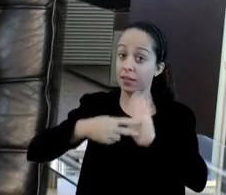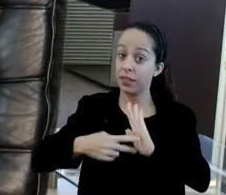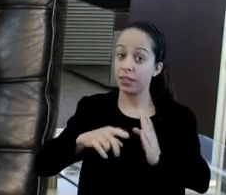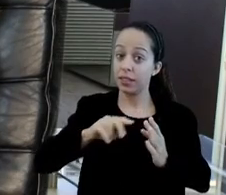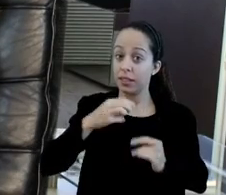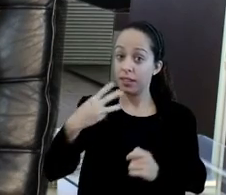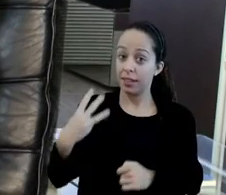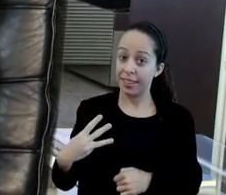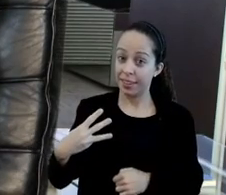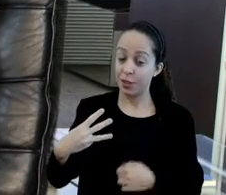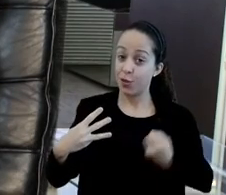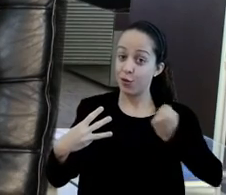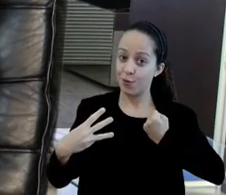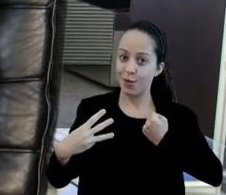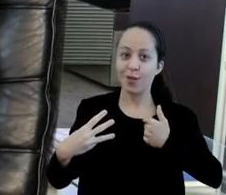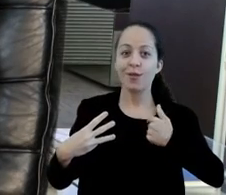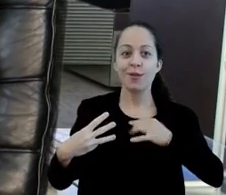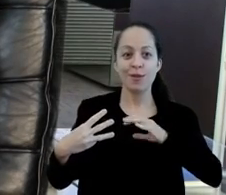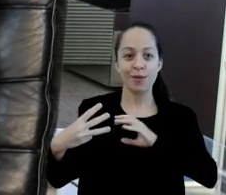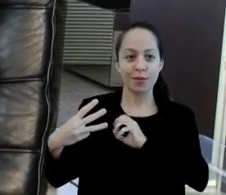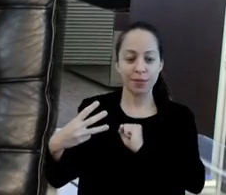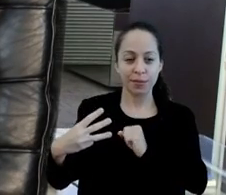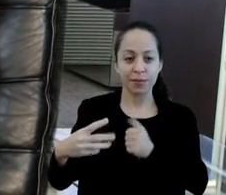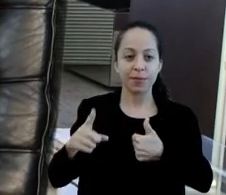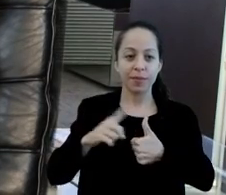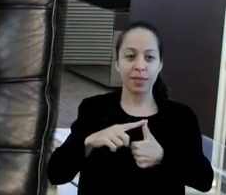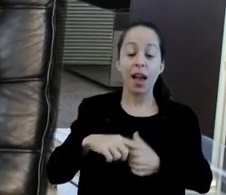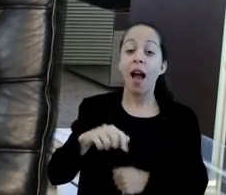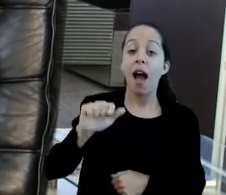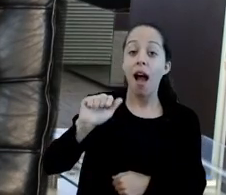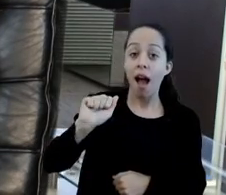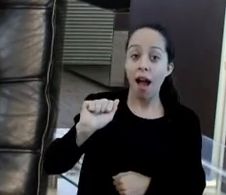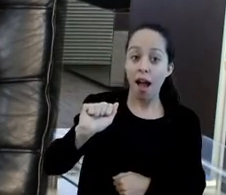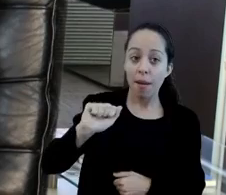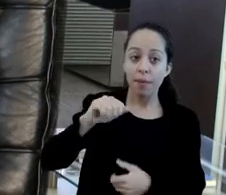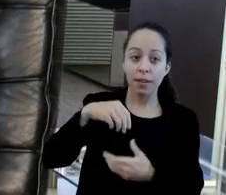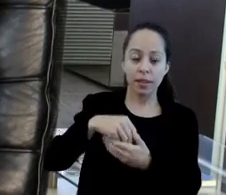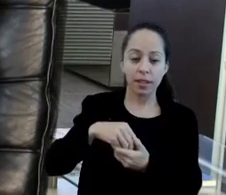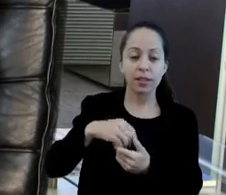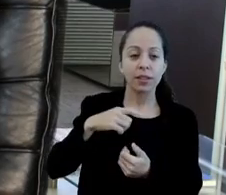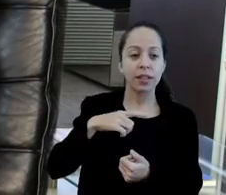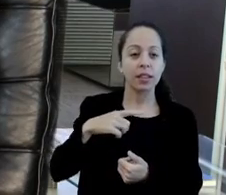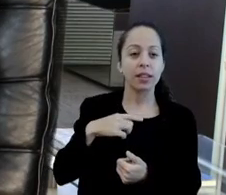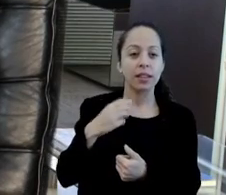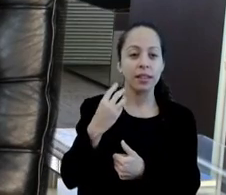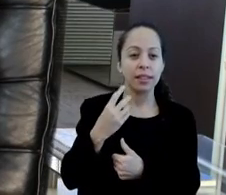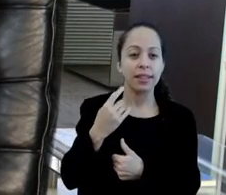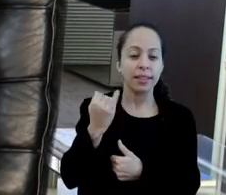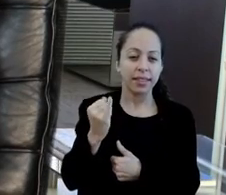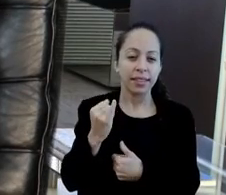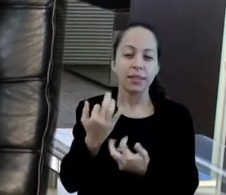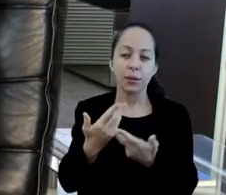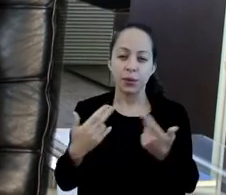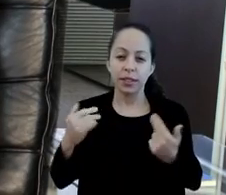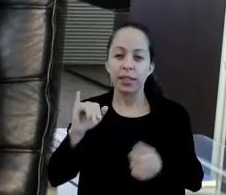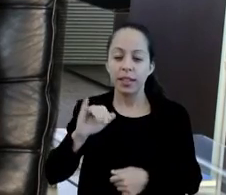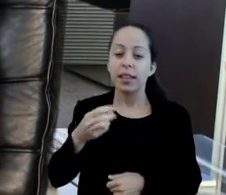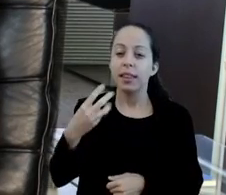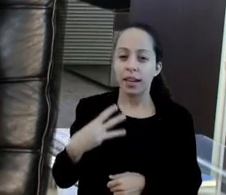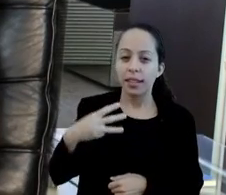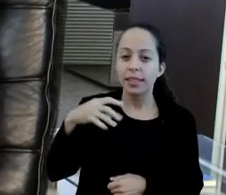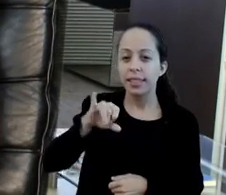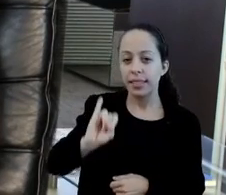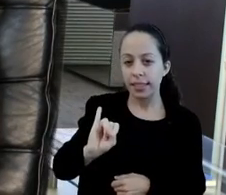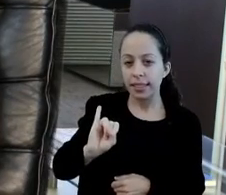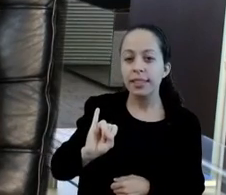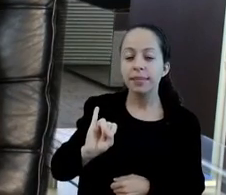número preferido. O A de IAB tem 3, o I, aí fica a curiosidade que está lá no blog da